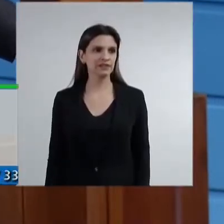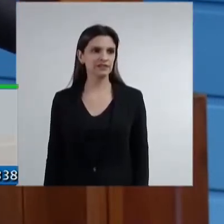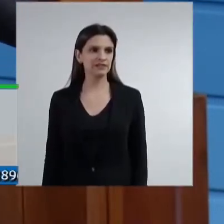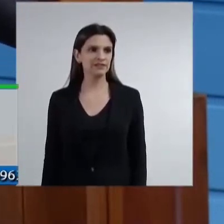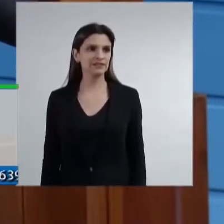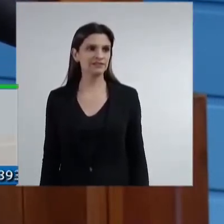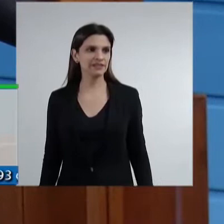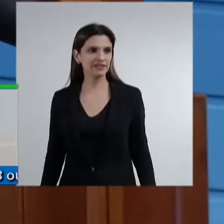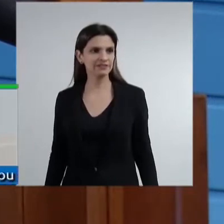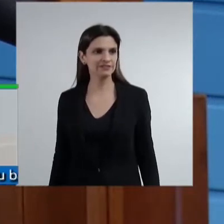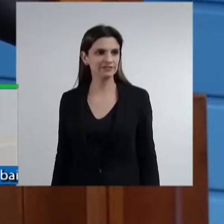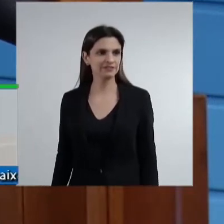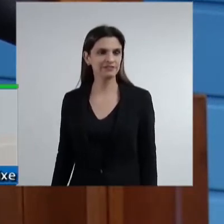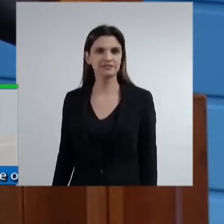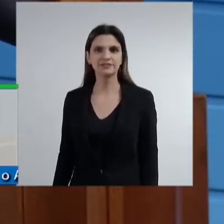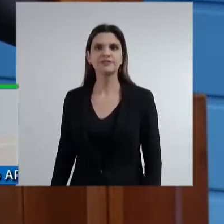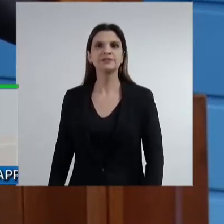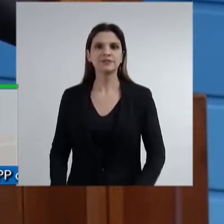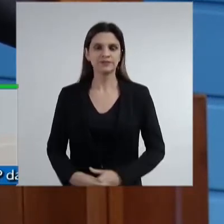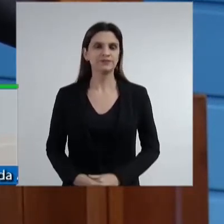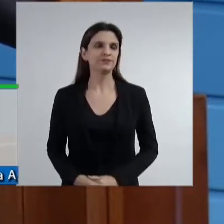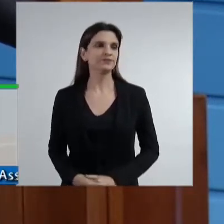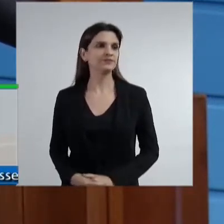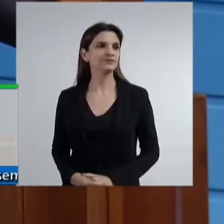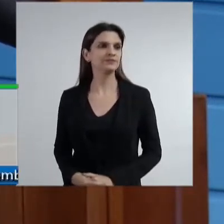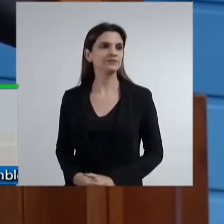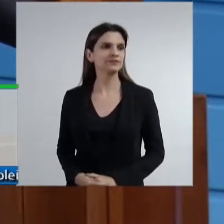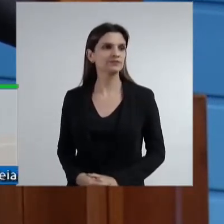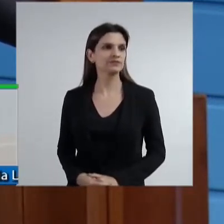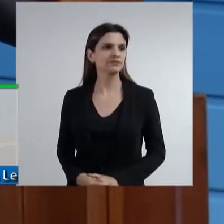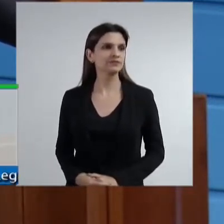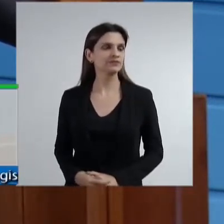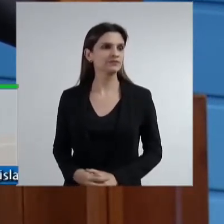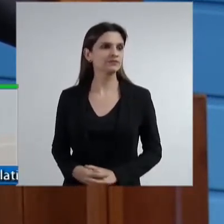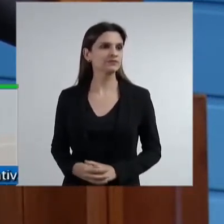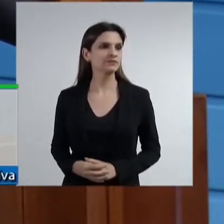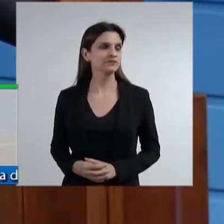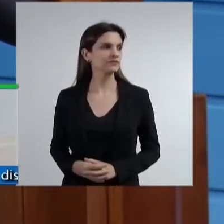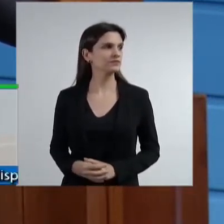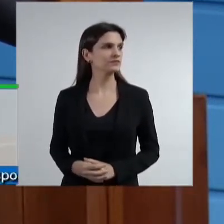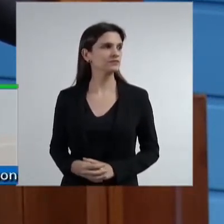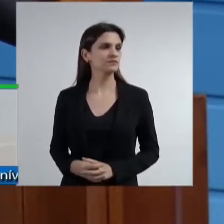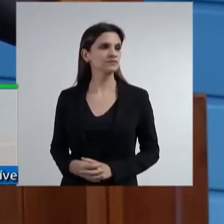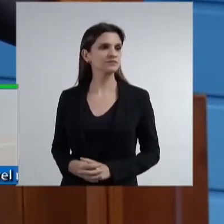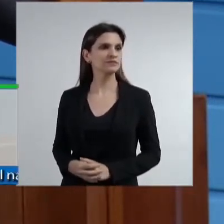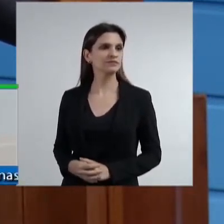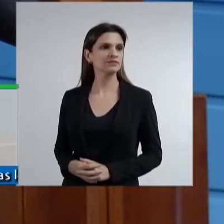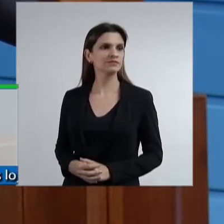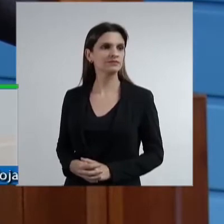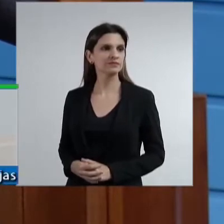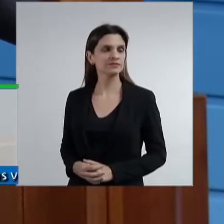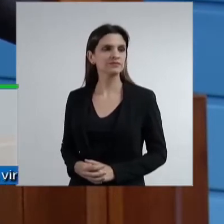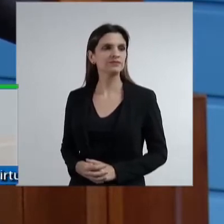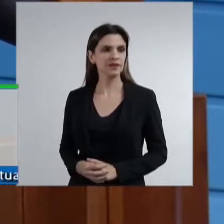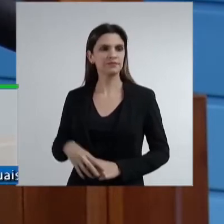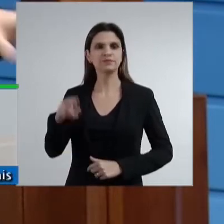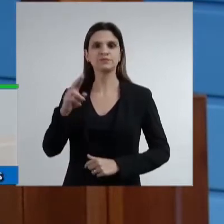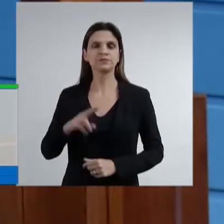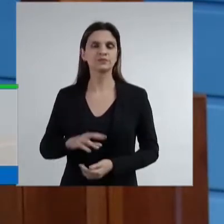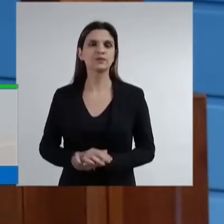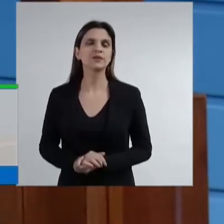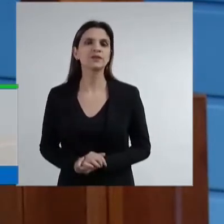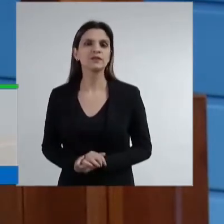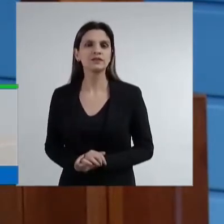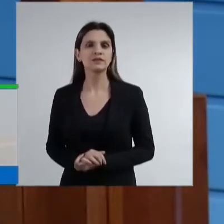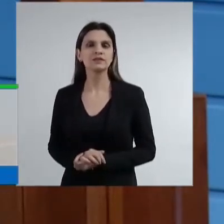dos relógios digitais ou analógicos de consumo do usuário.